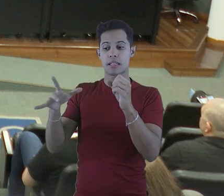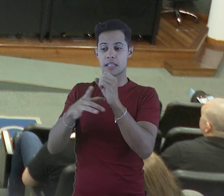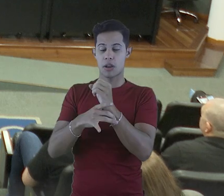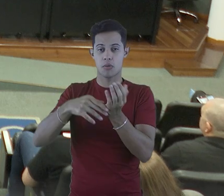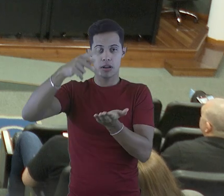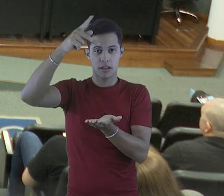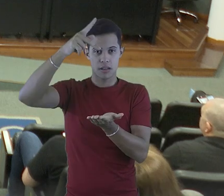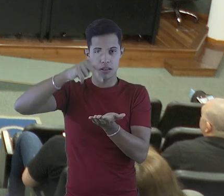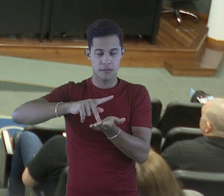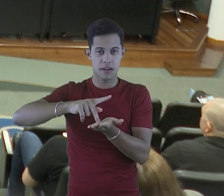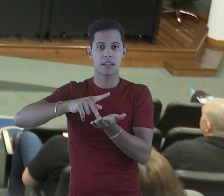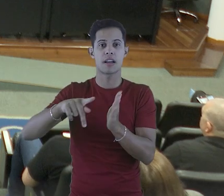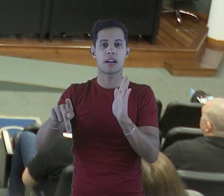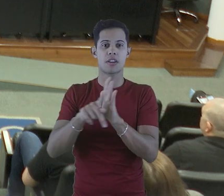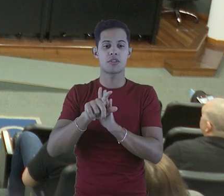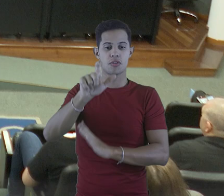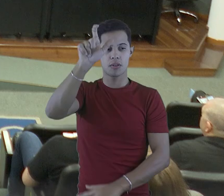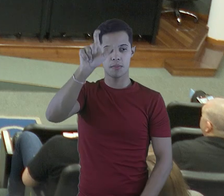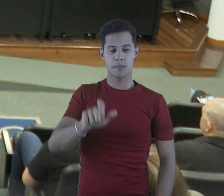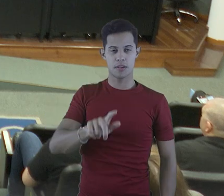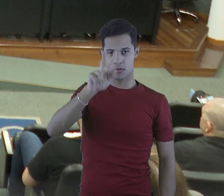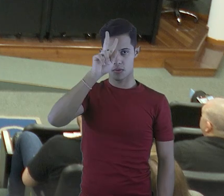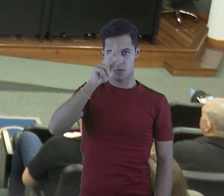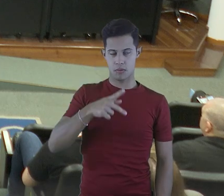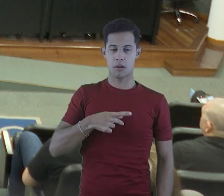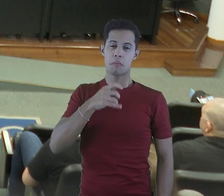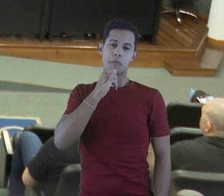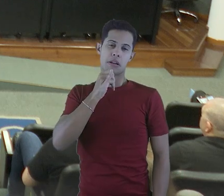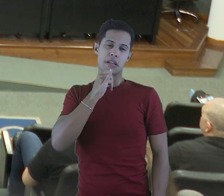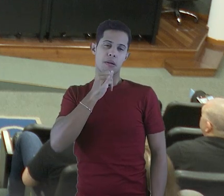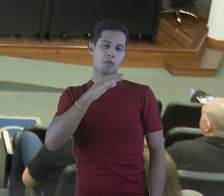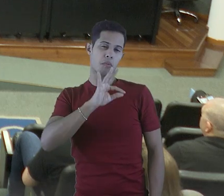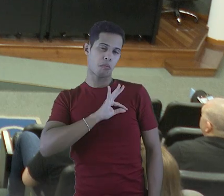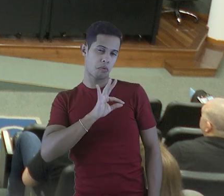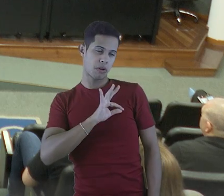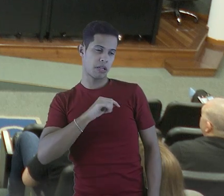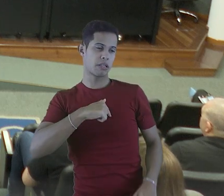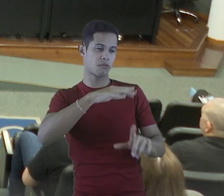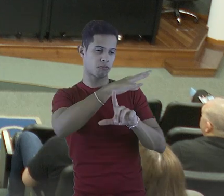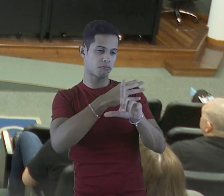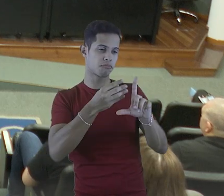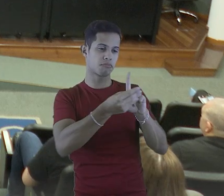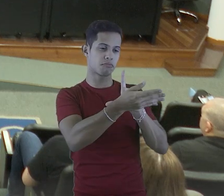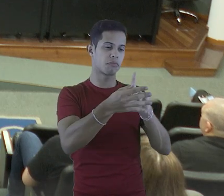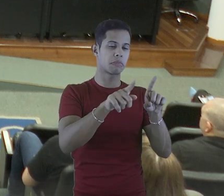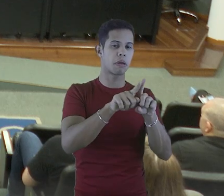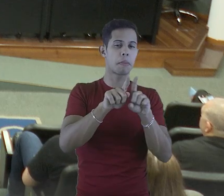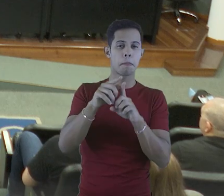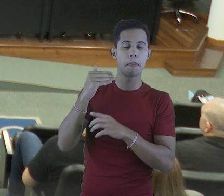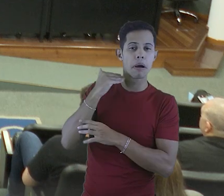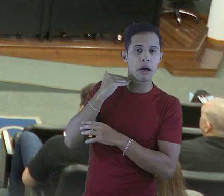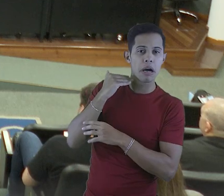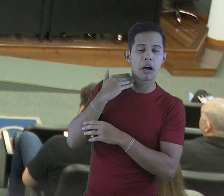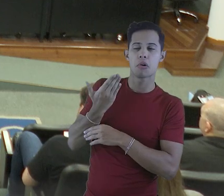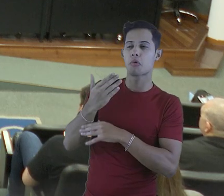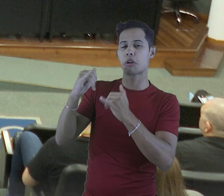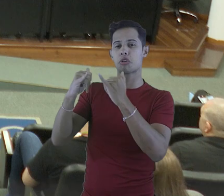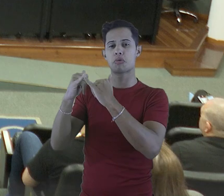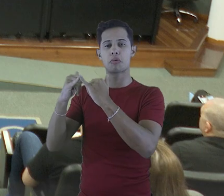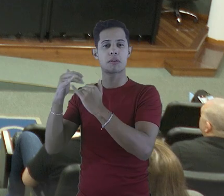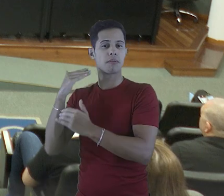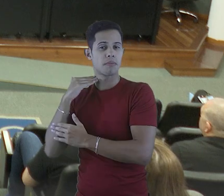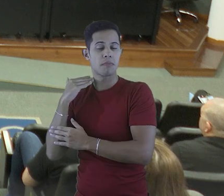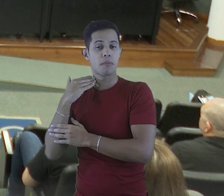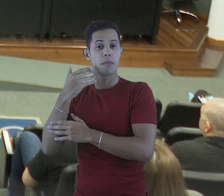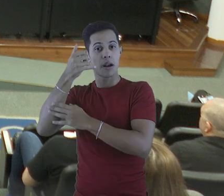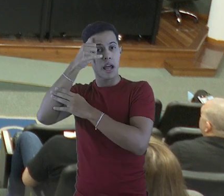irregularidades ou proteger a segurança e integridade do titular então vou compartilhar esse dado com a polícia vou compartilhar esse dado com o banco com as instituições